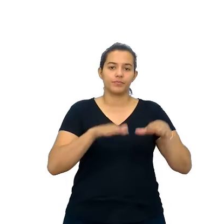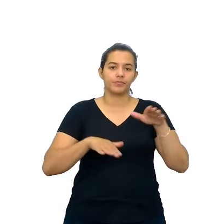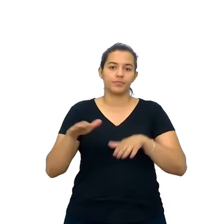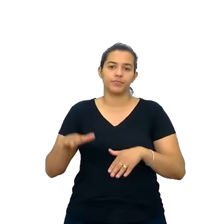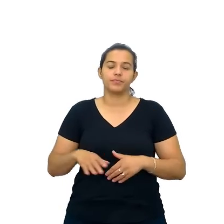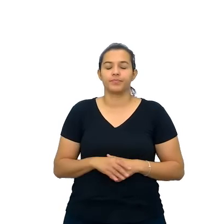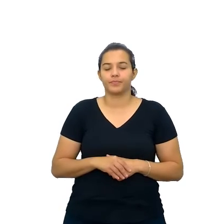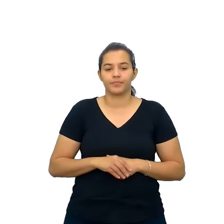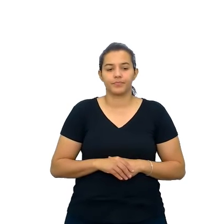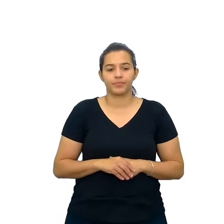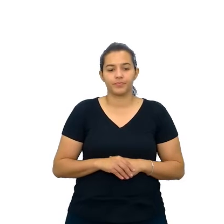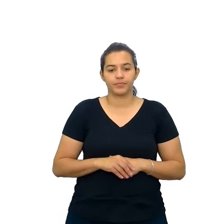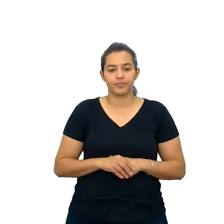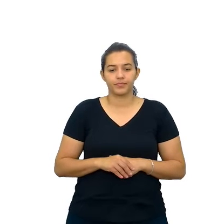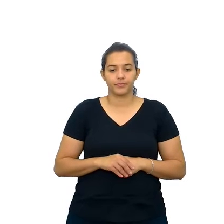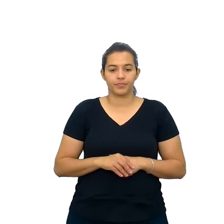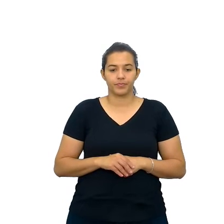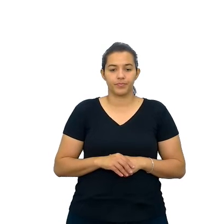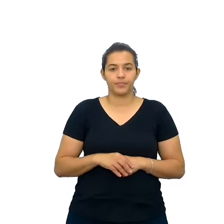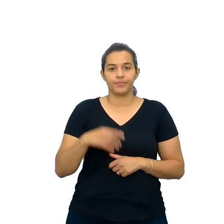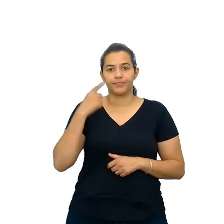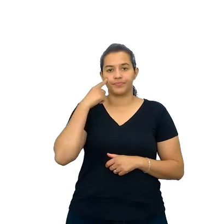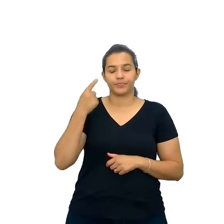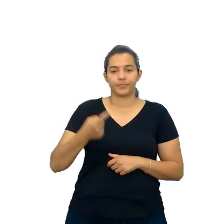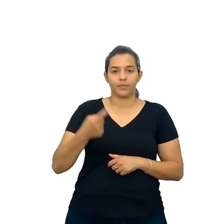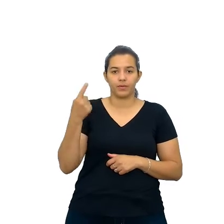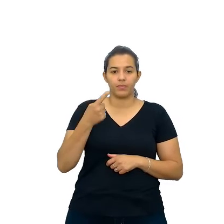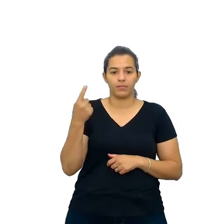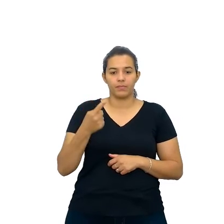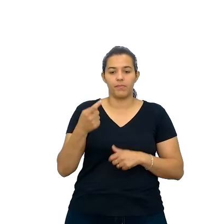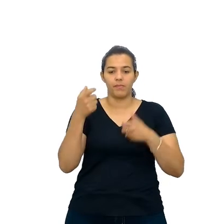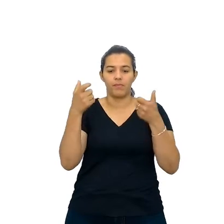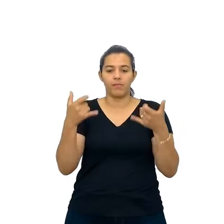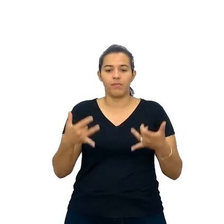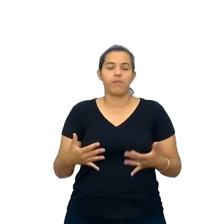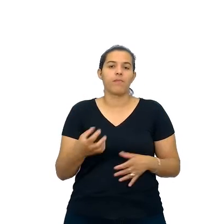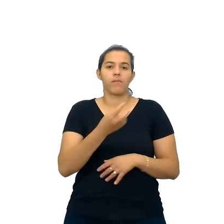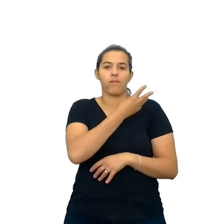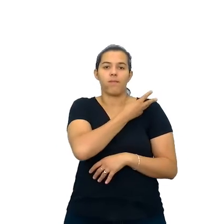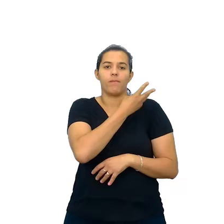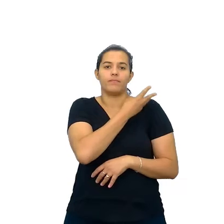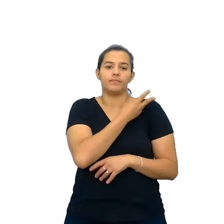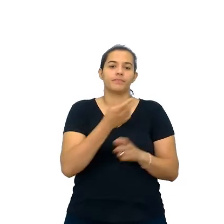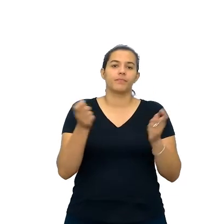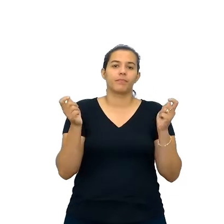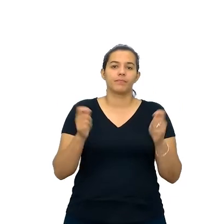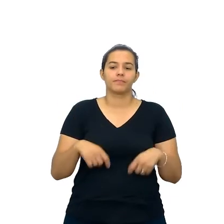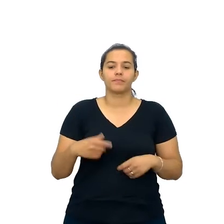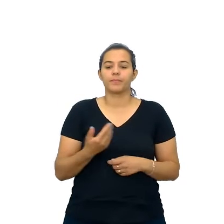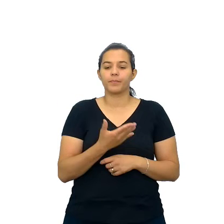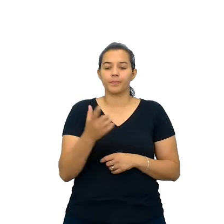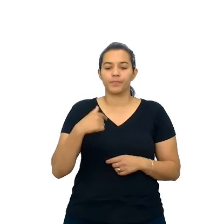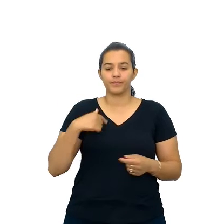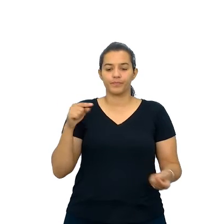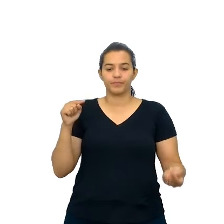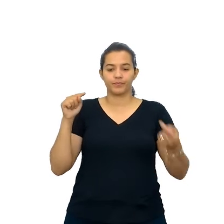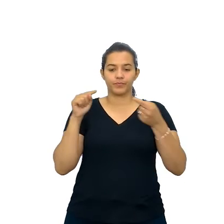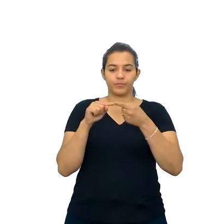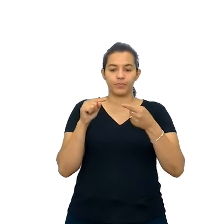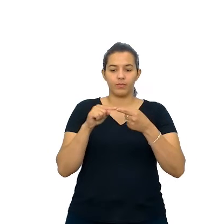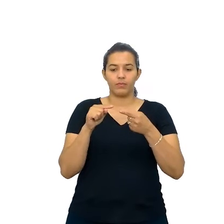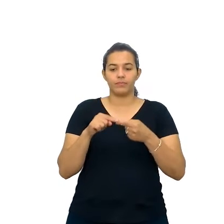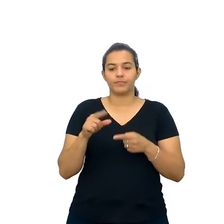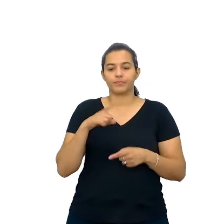Bom, vamos trazendo aqui da primeira série do ensino médio, né, na